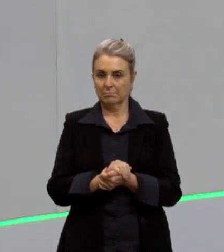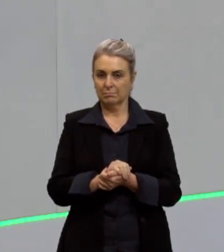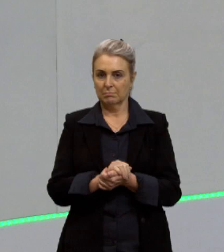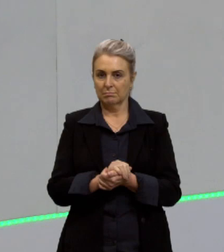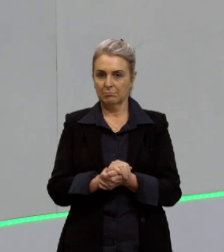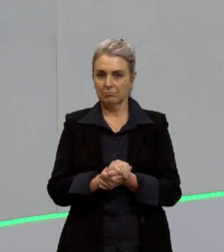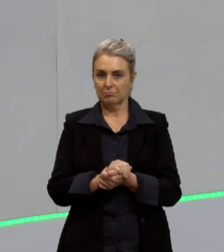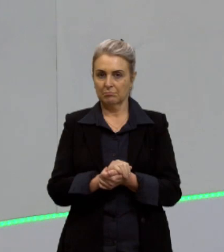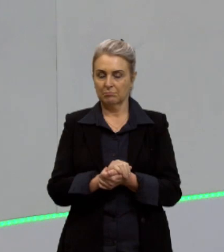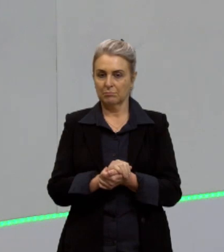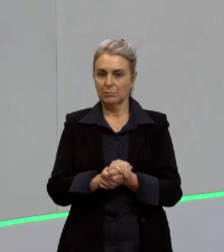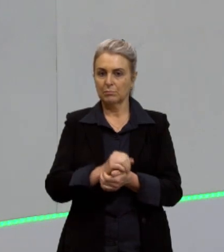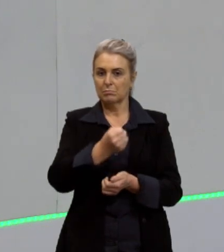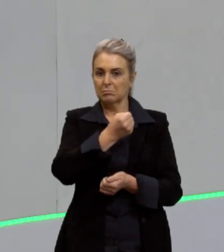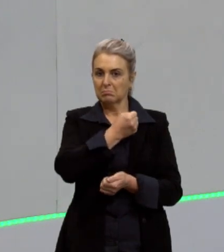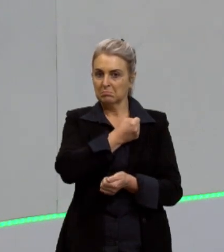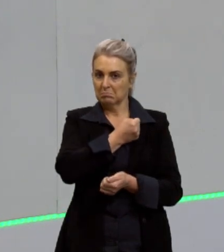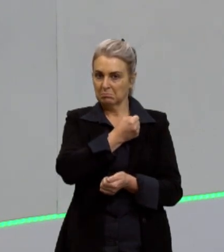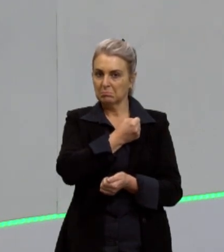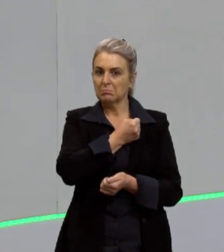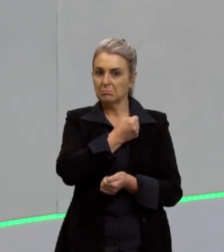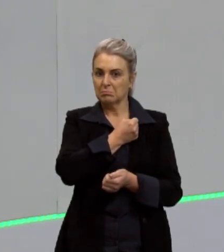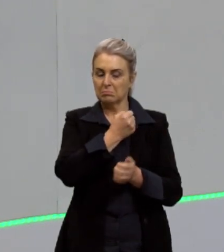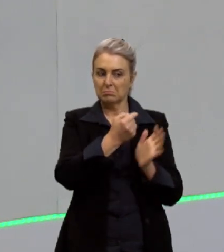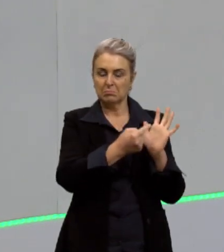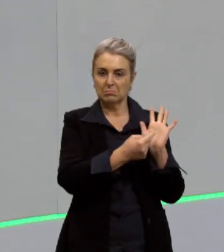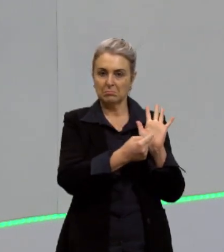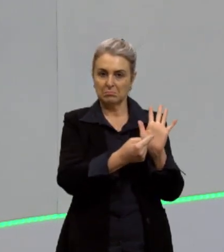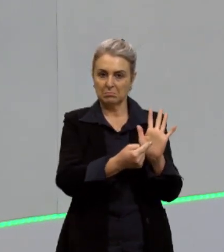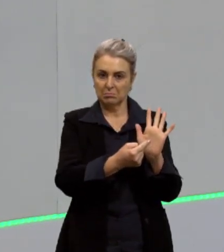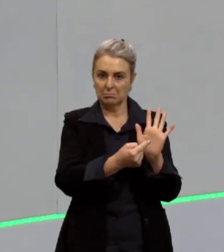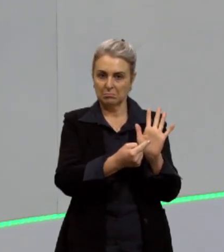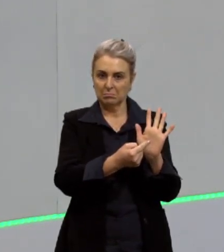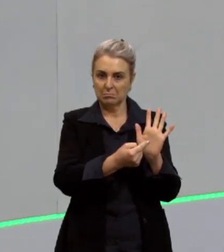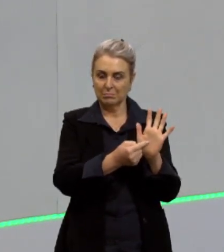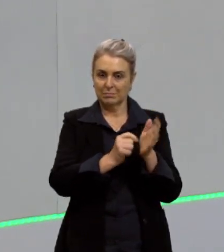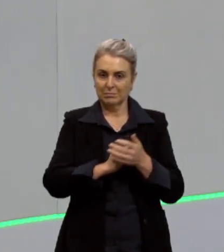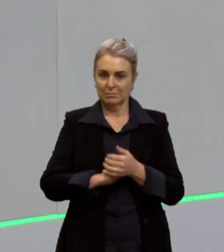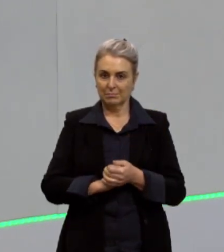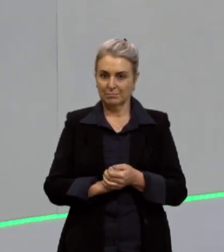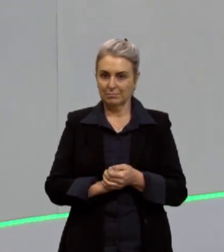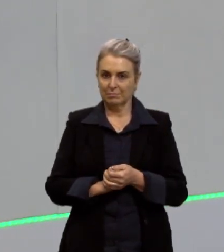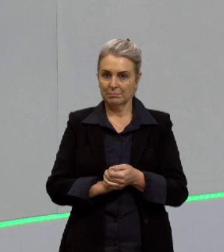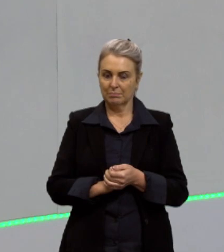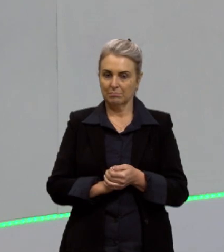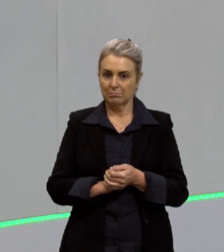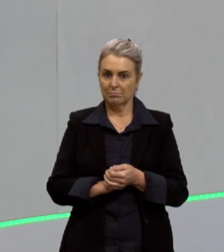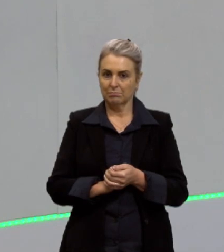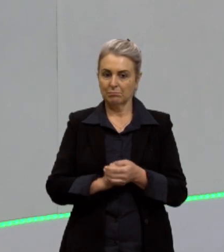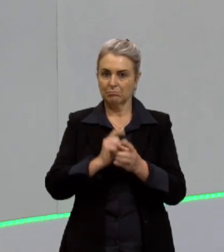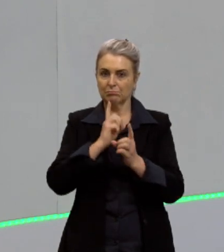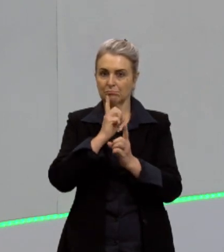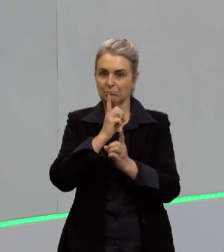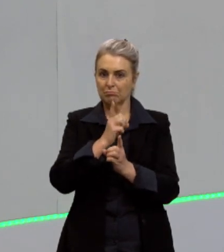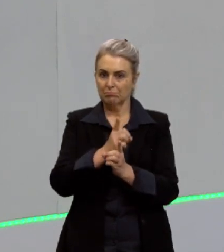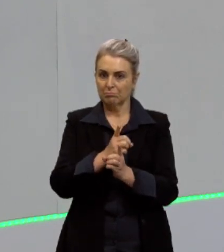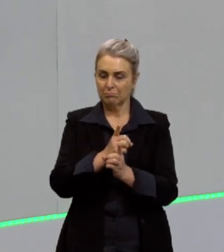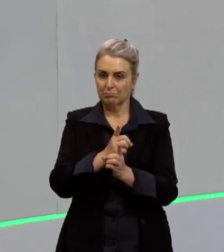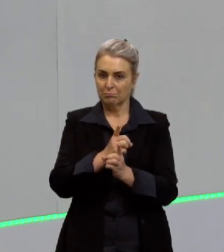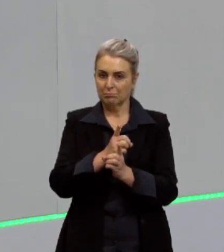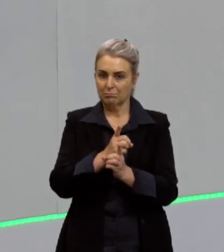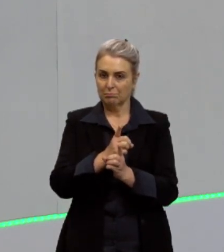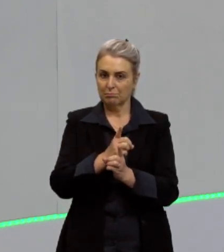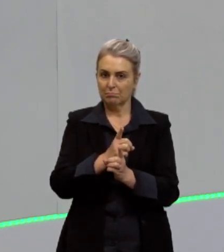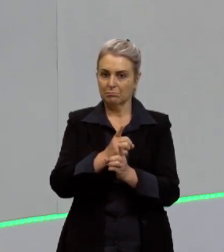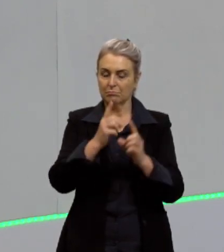os nossos coeficientes estão aqui destacados. E agora, achamos o valor do delta. Quem é o valor